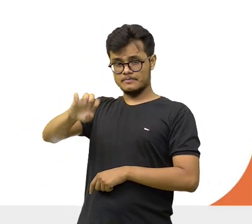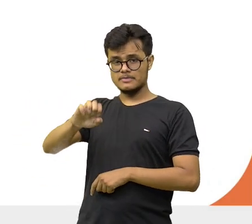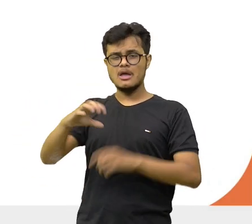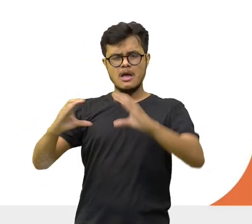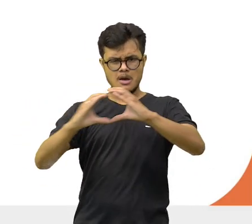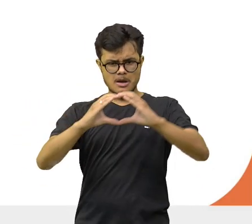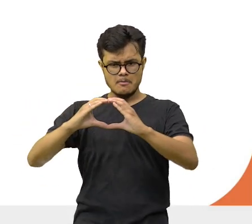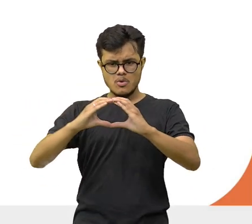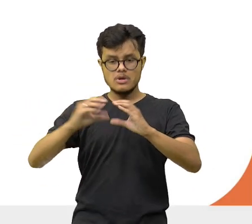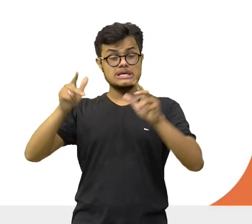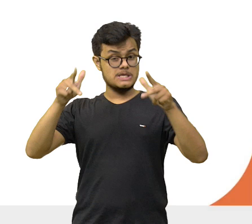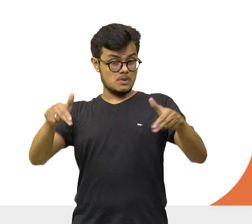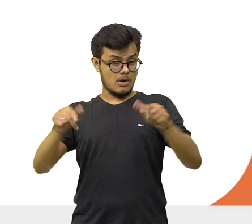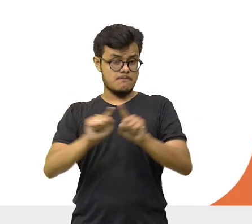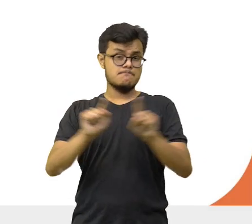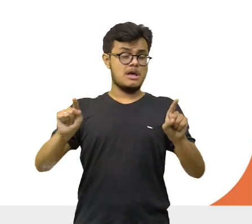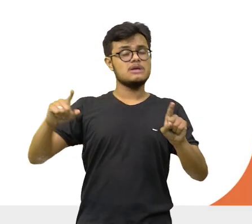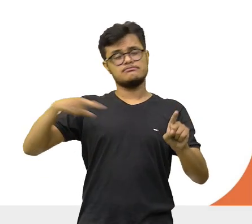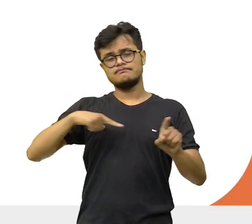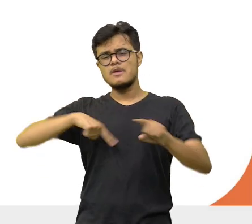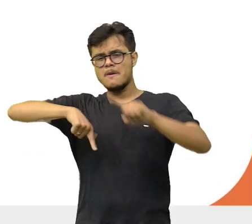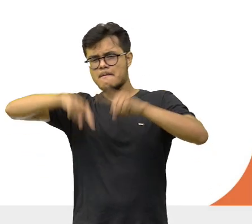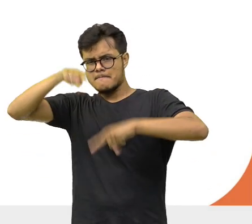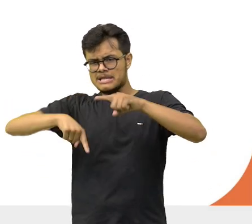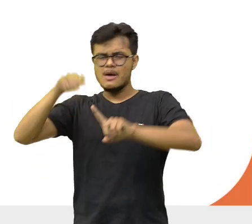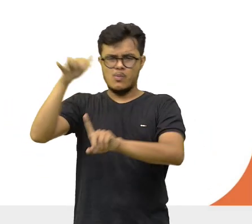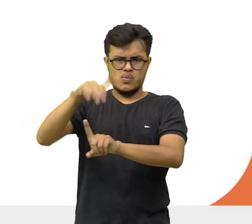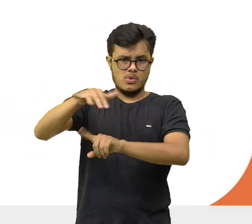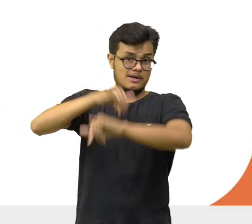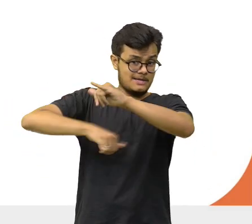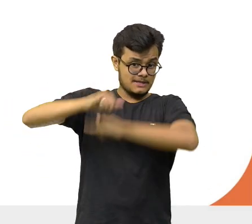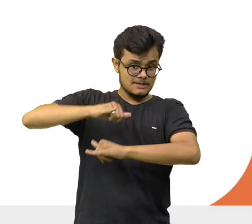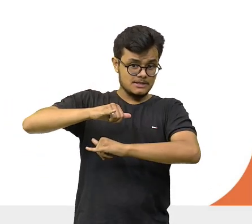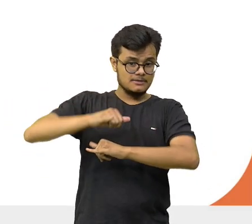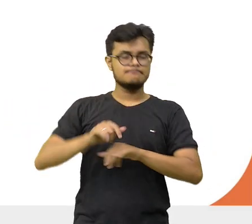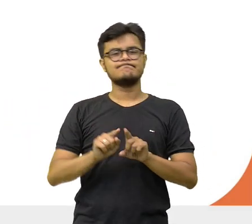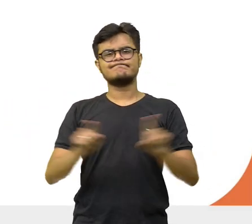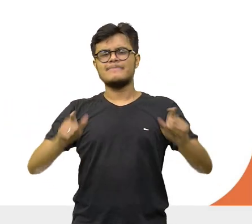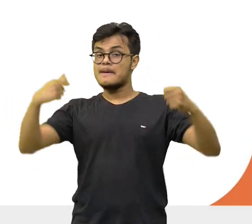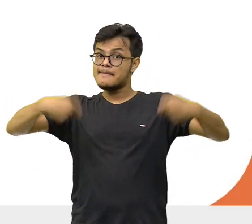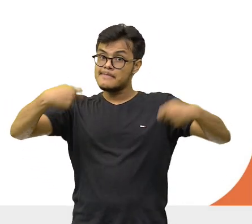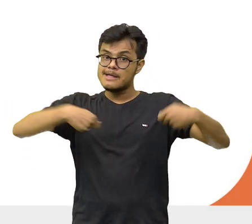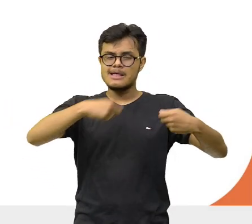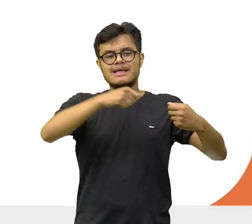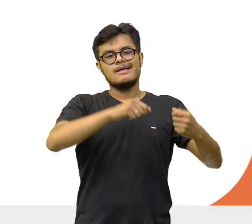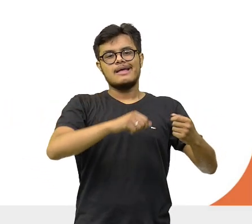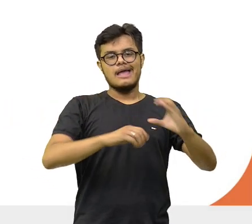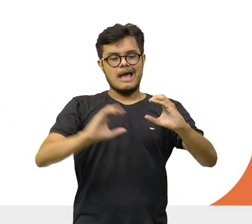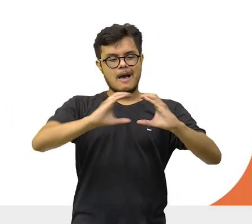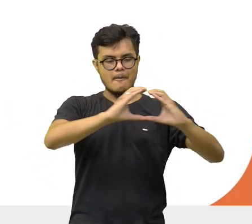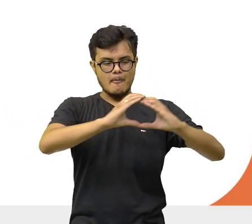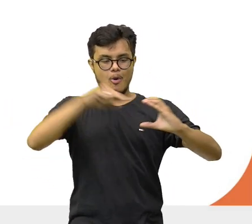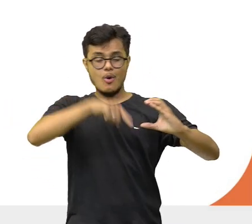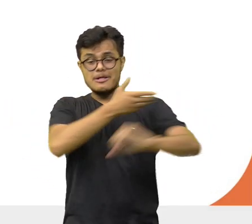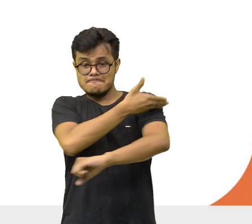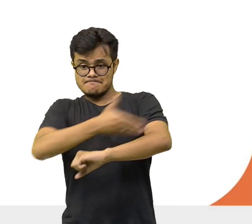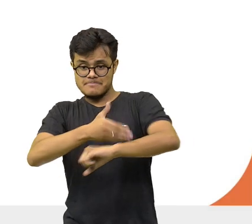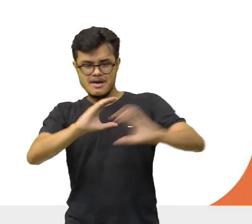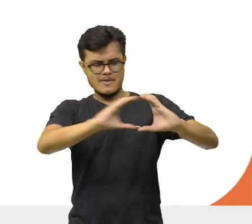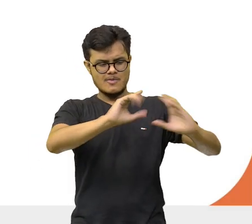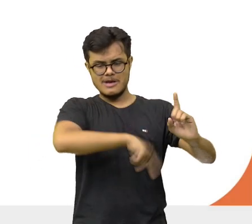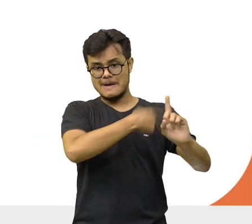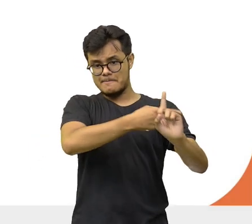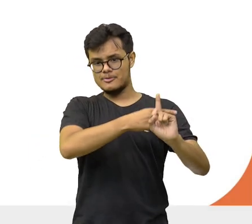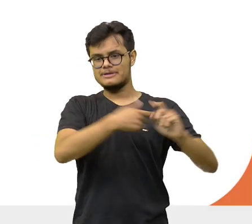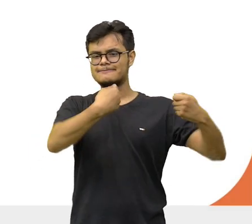e é feito de material condutor. O objetivo do jogo é manter o máximo de carga possível na bola branca, a bola na qual